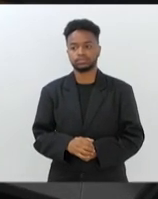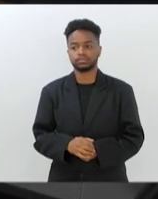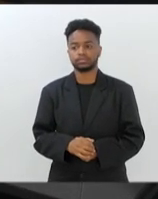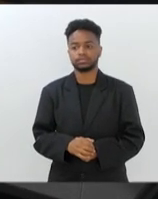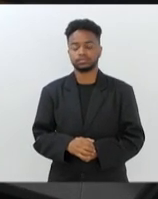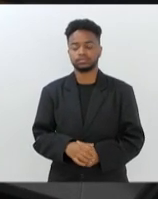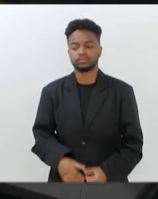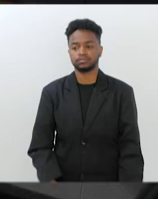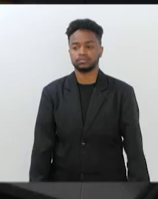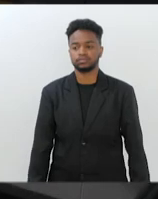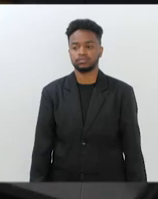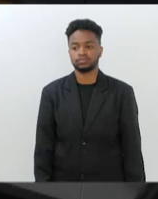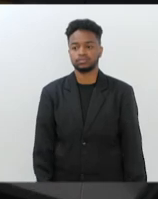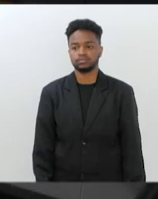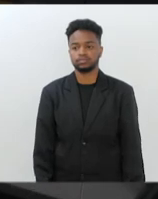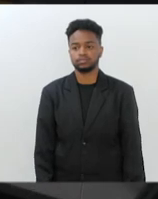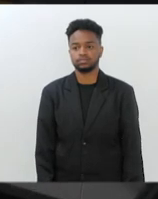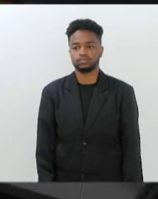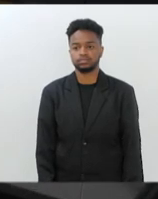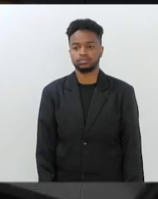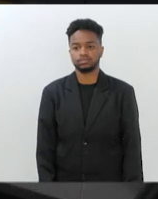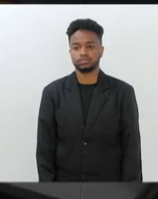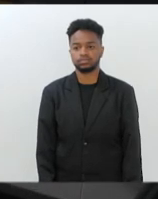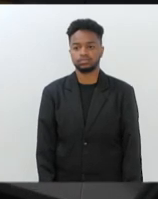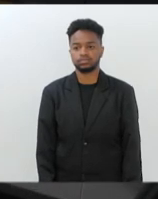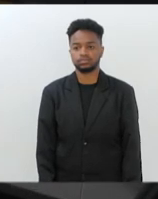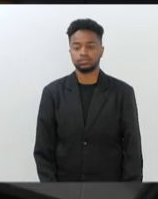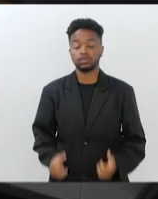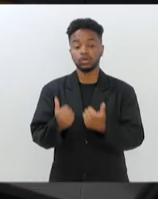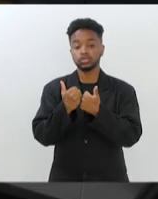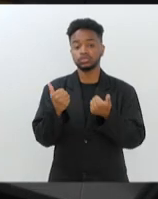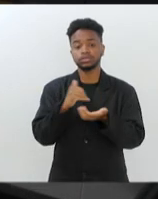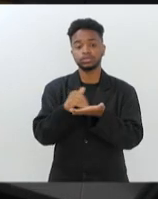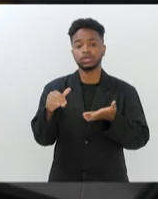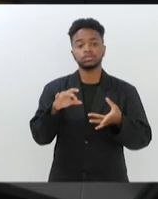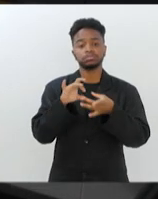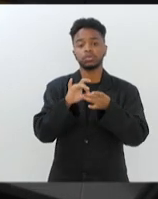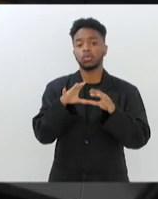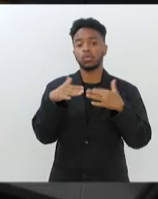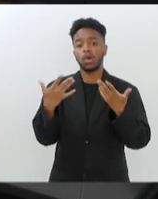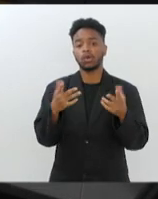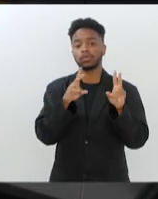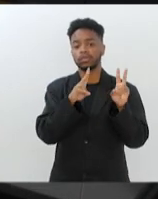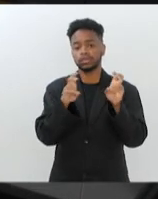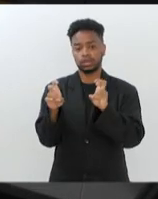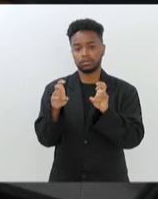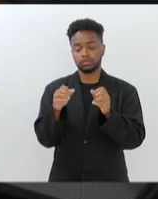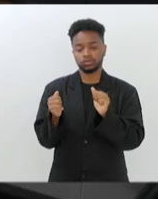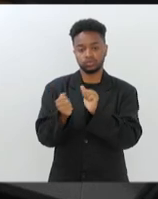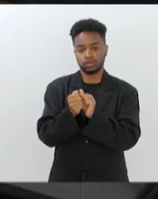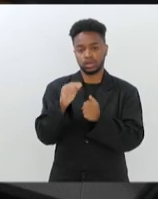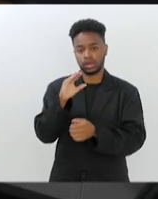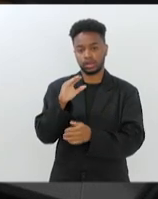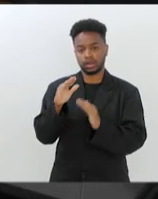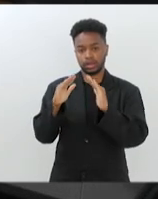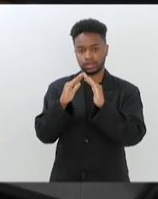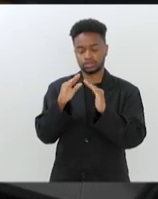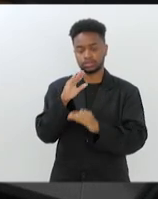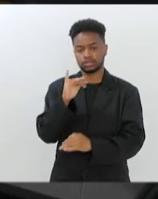adjunto essa essa Essas subsecretarias eram ligadas aqui pasta sempre a Casa